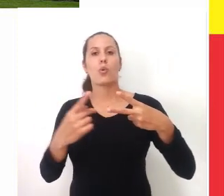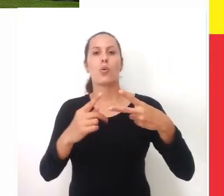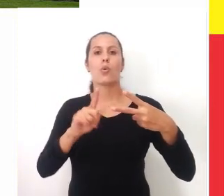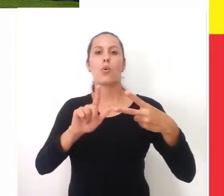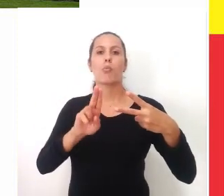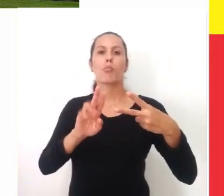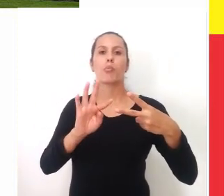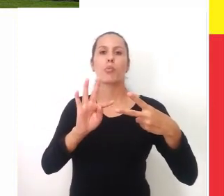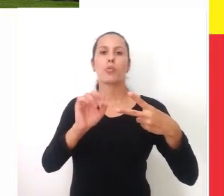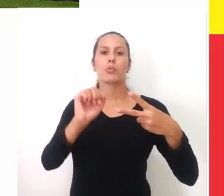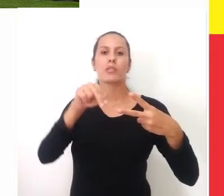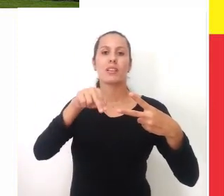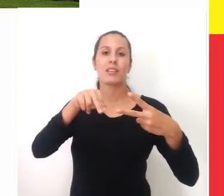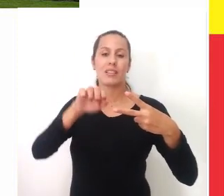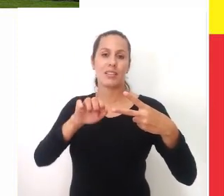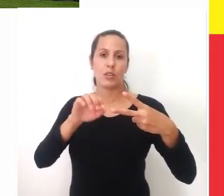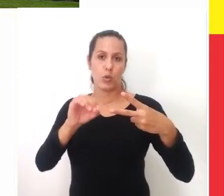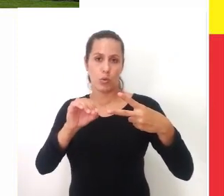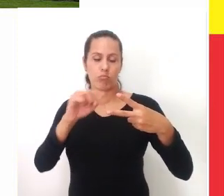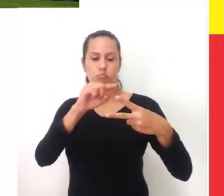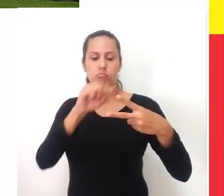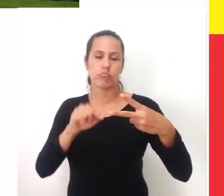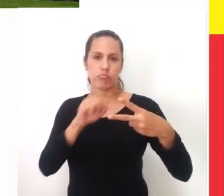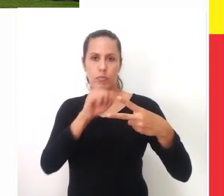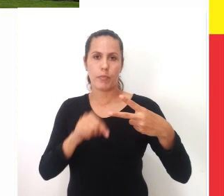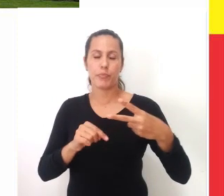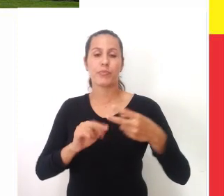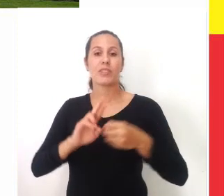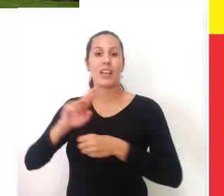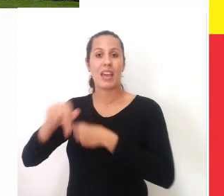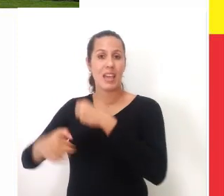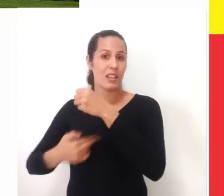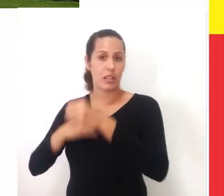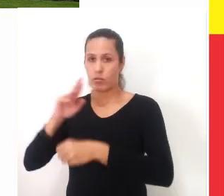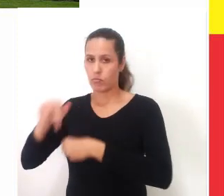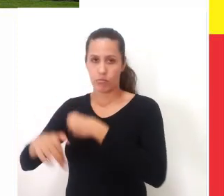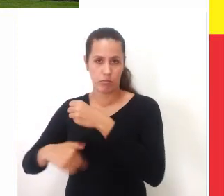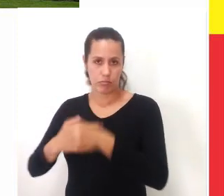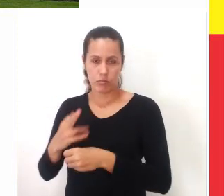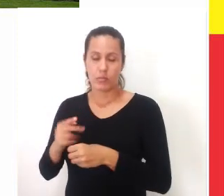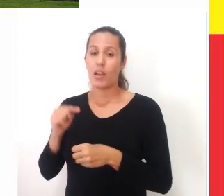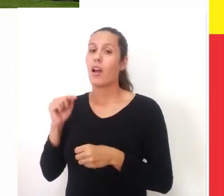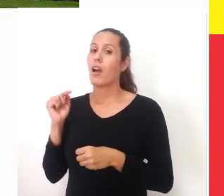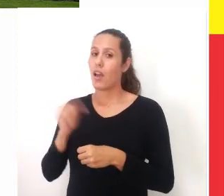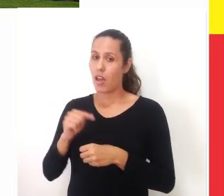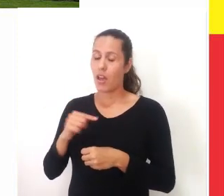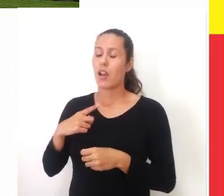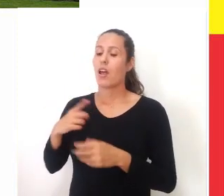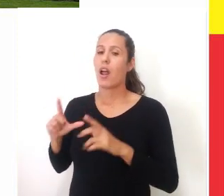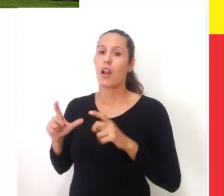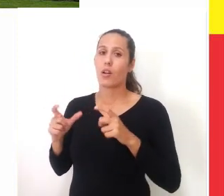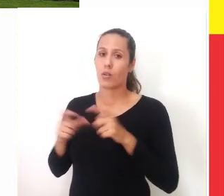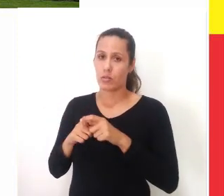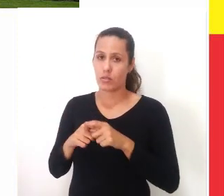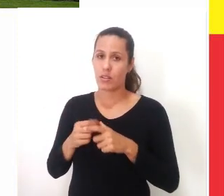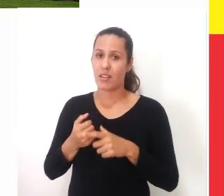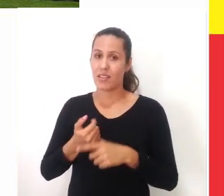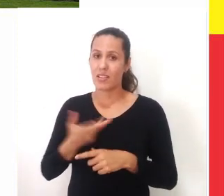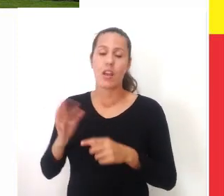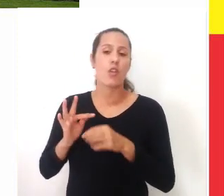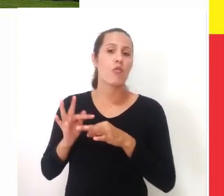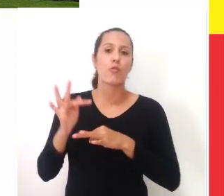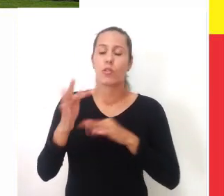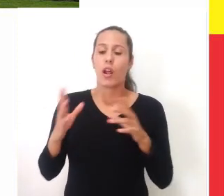uma energia, é uma fonte não renovável. Significa que é uma fonte que